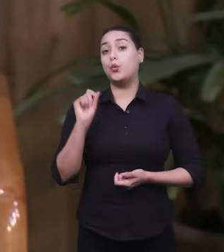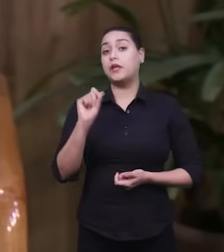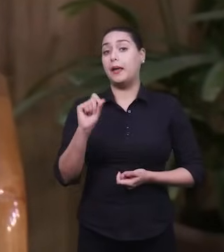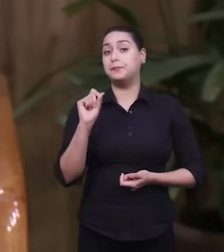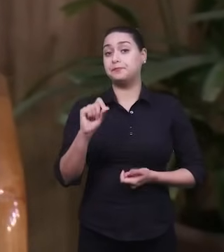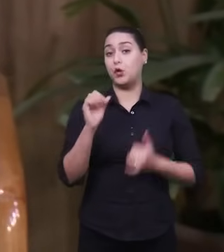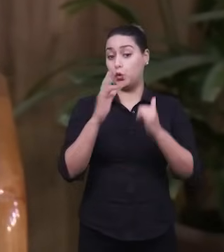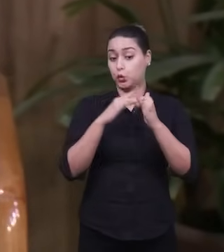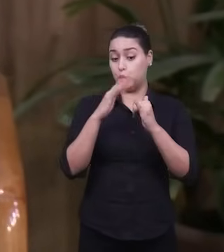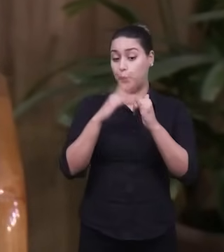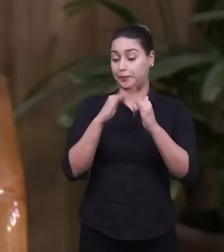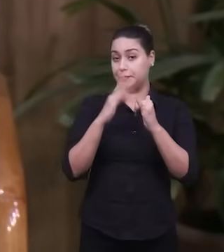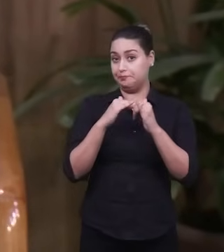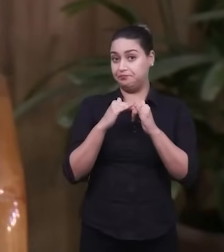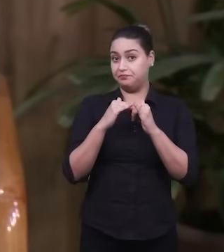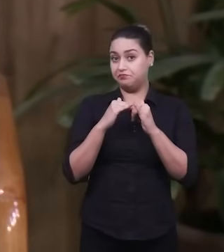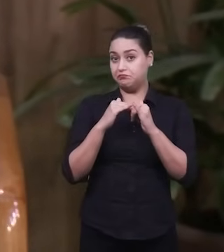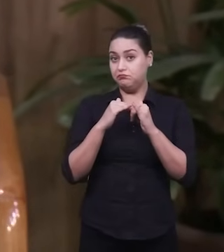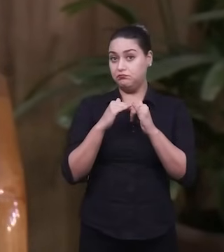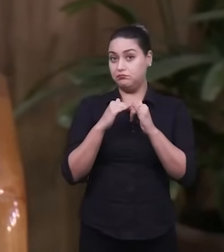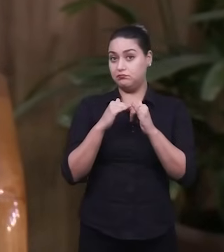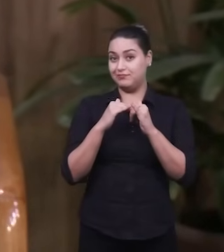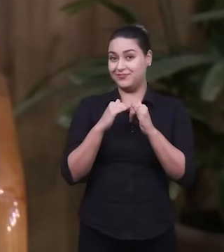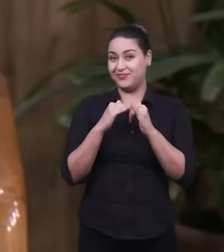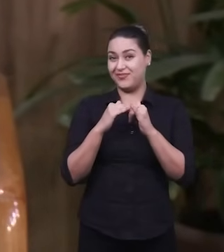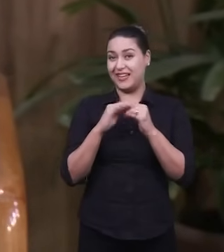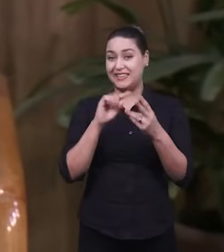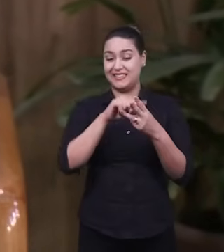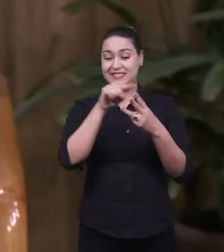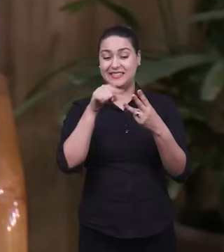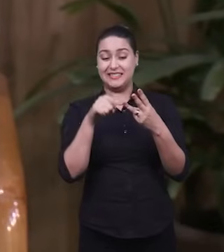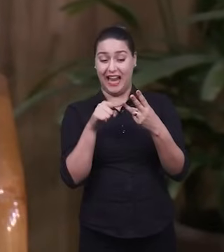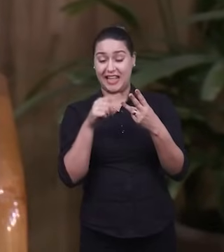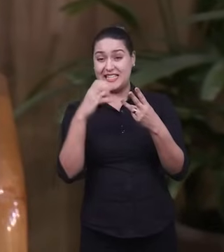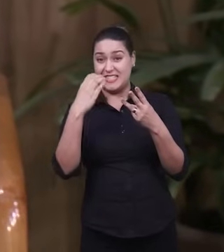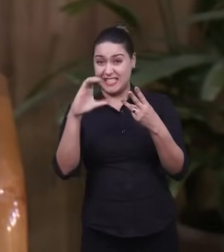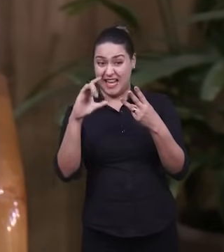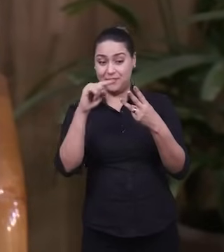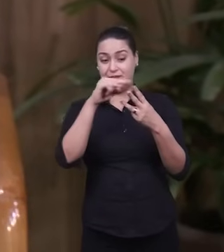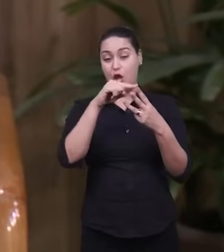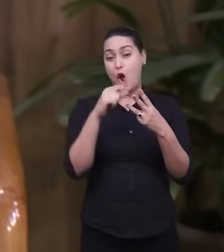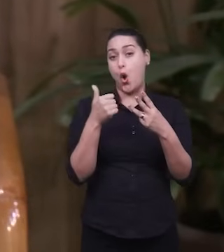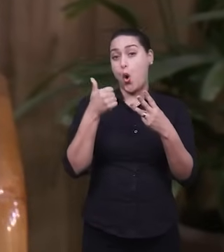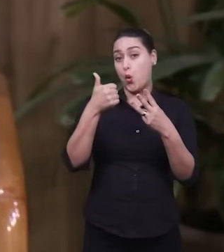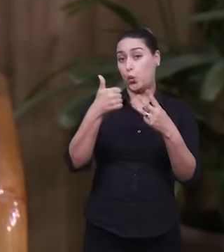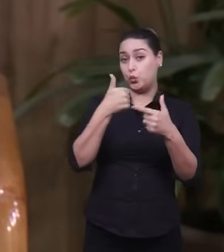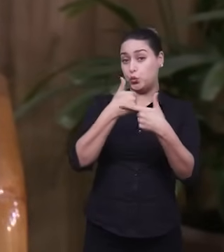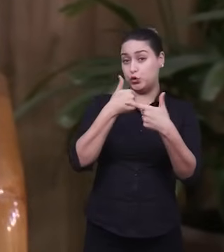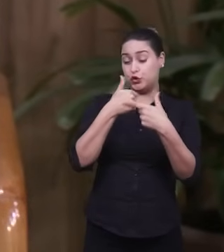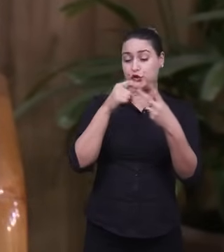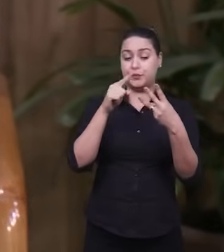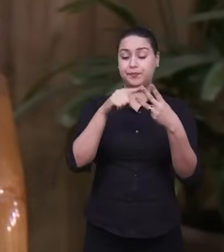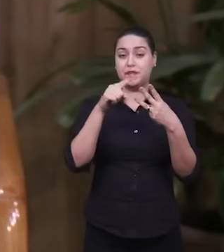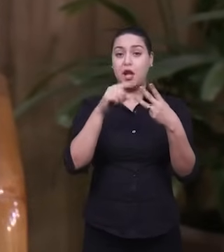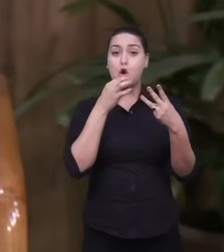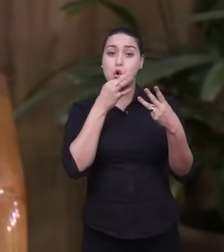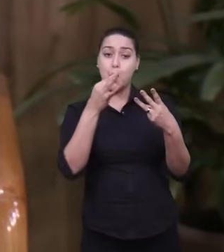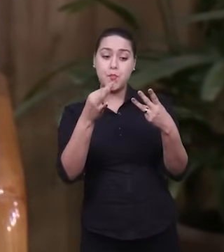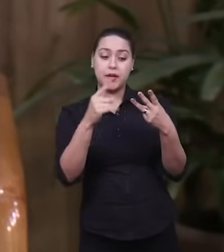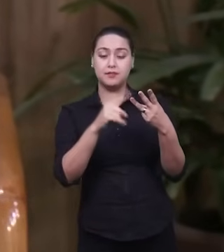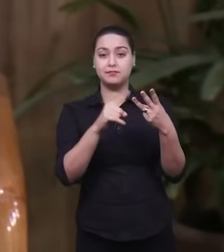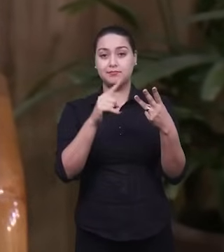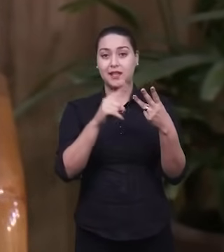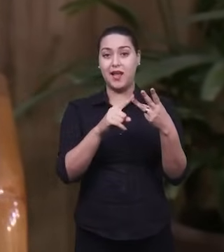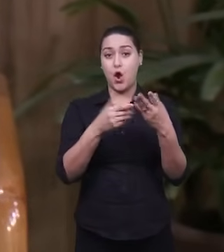de fazer agora o que a gente está chamando de triplo C, ou seja, curta, comente e compartilhe o nosso